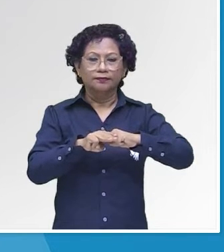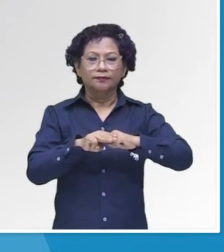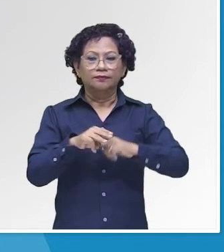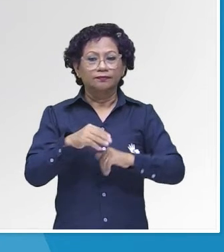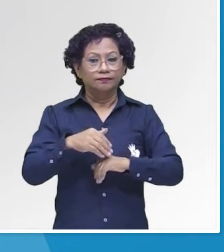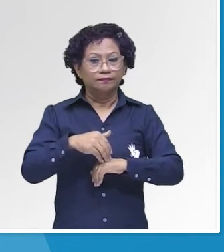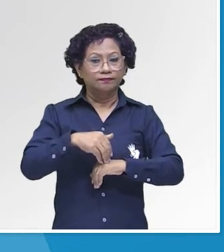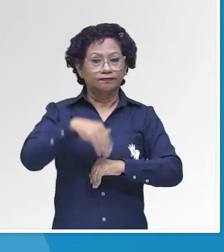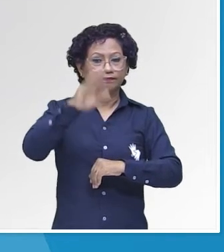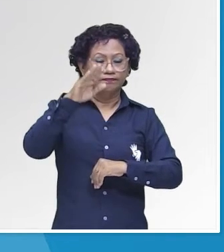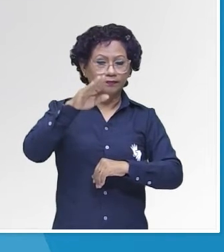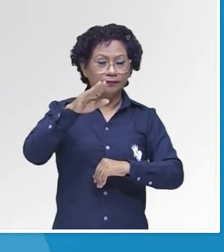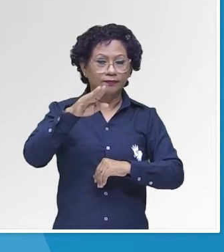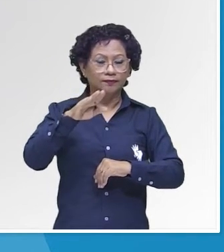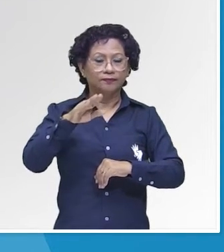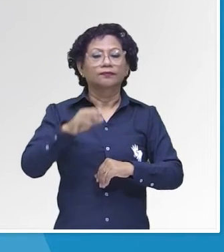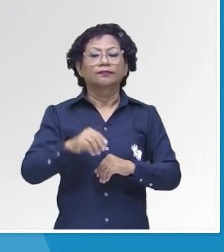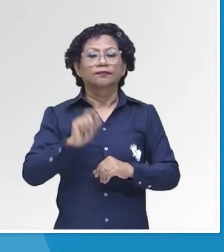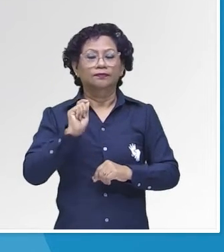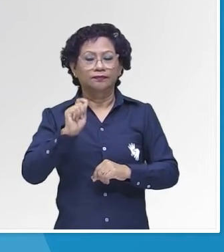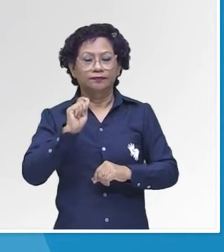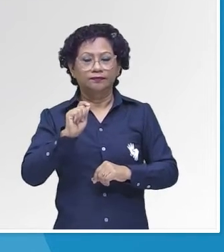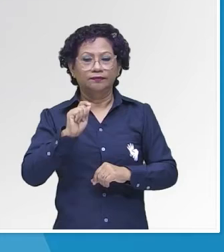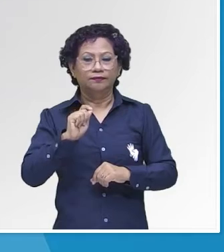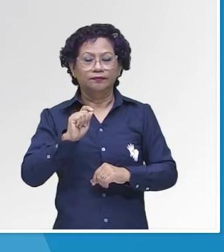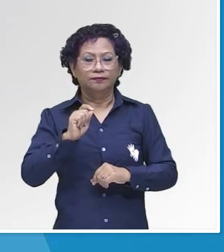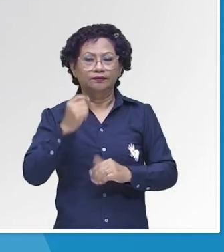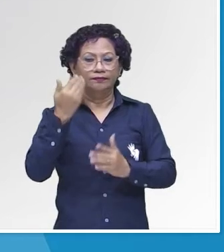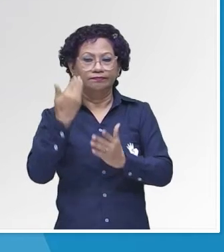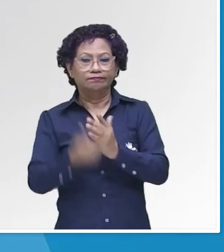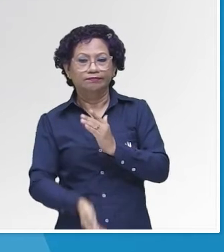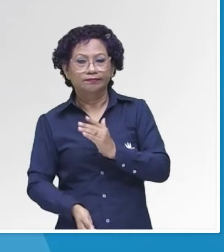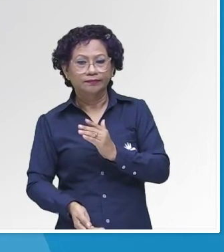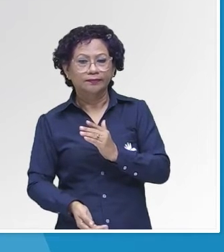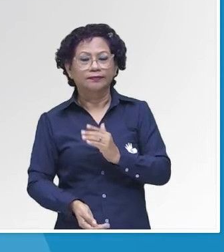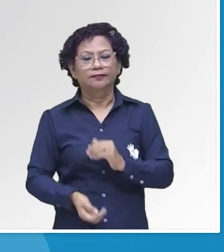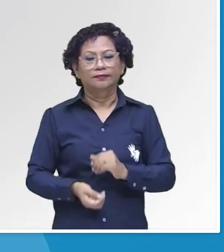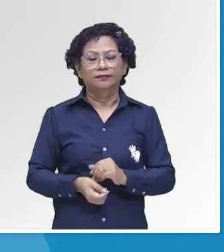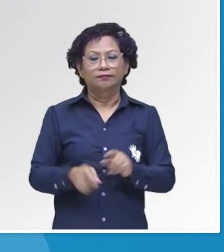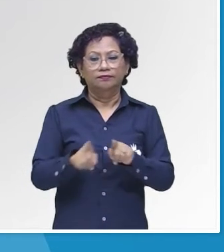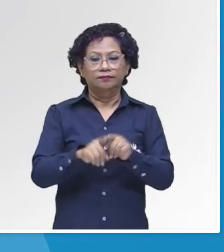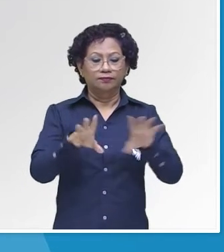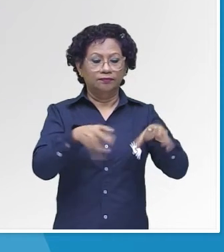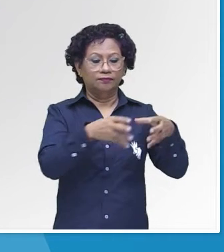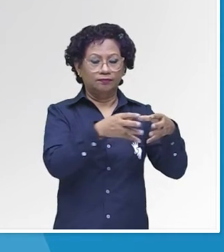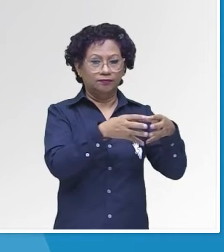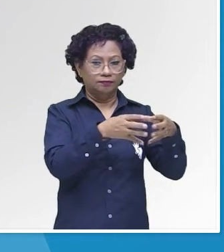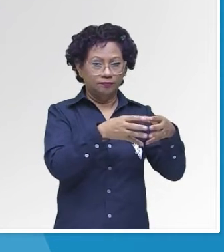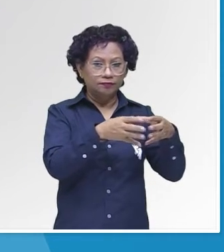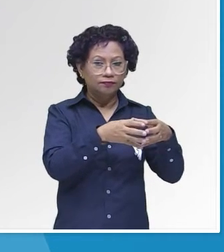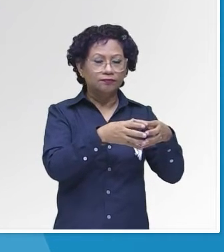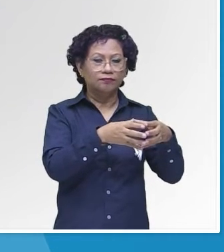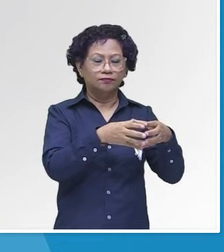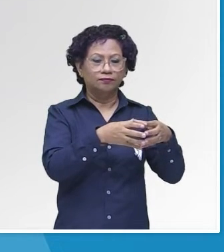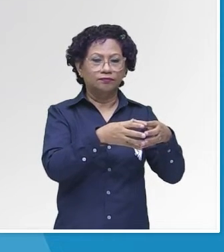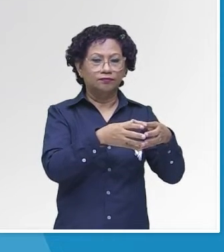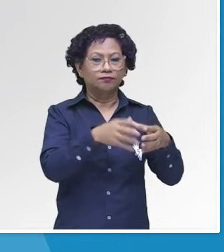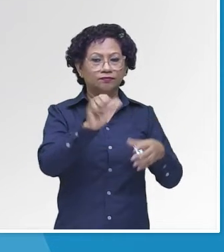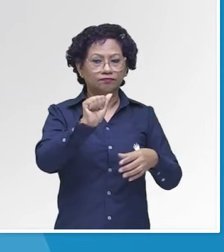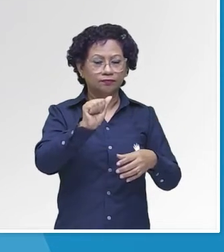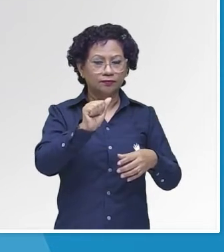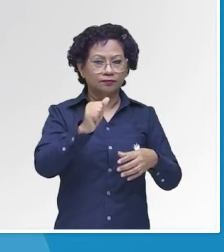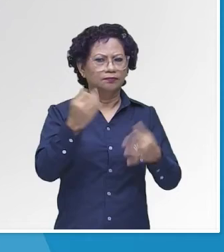gols sofridos. Então, significa dizer que esse time A, ele teve um resultado